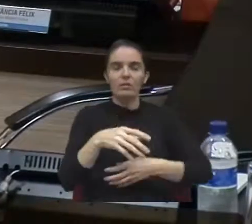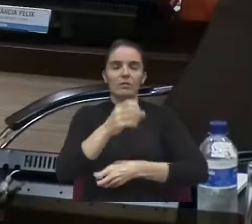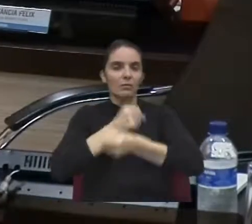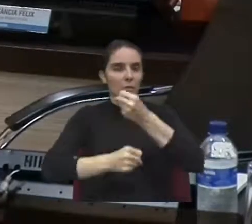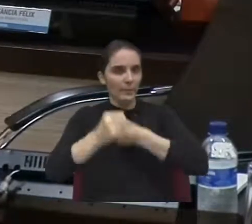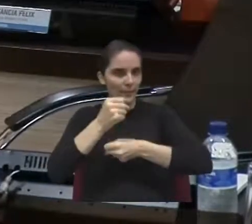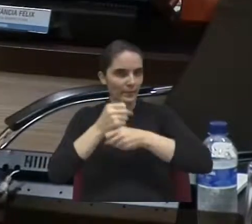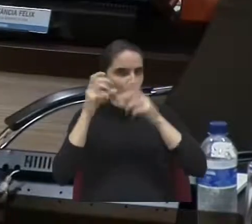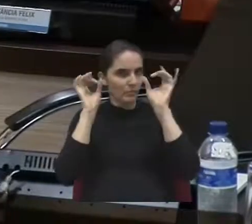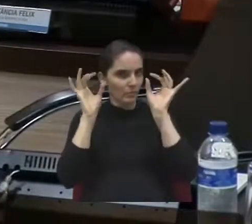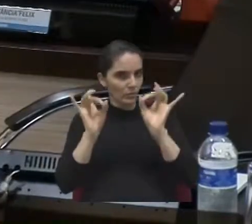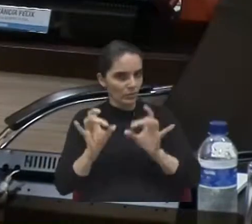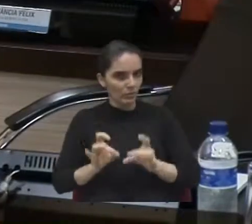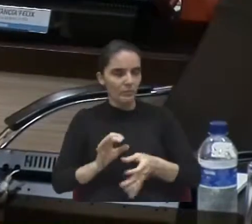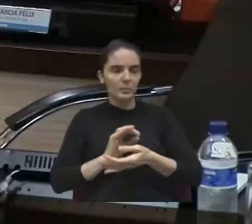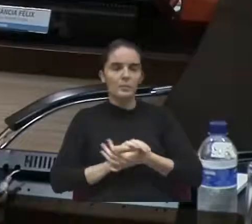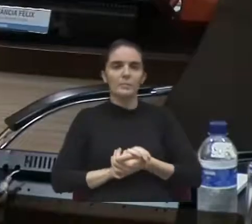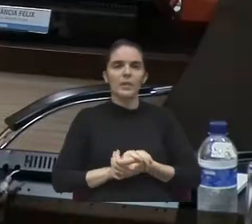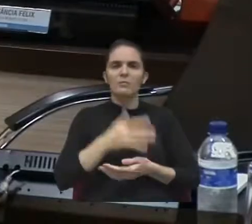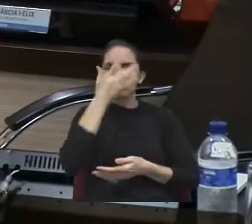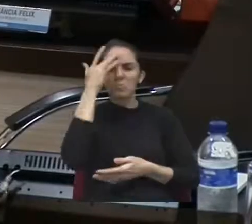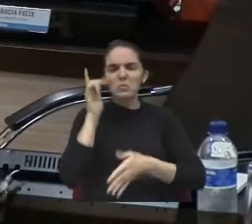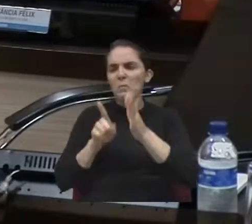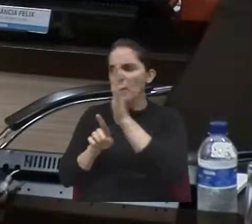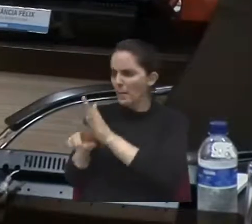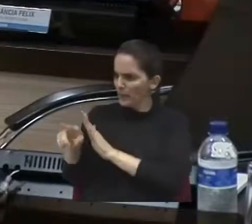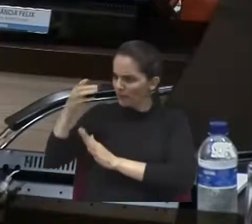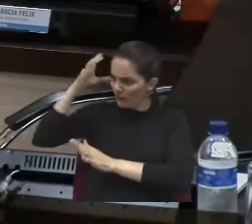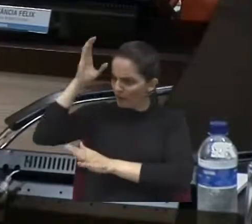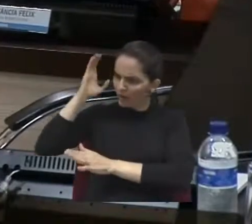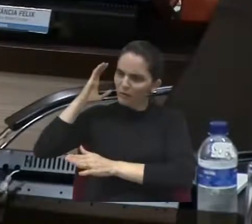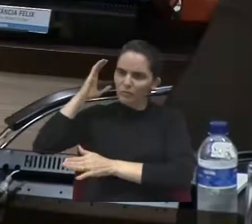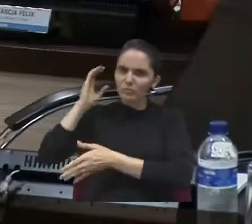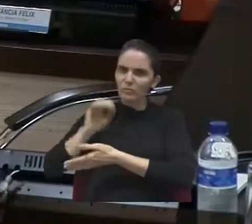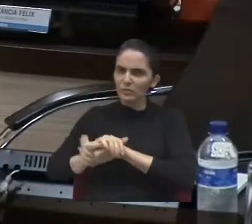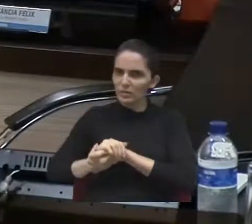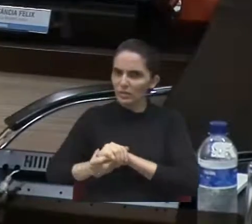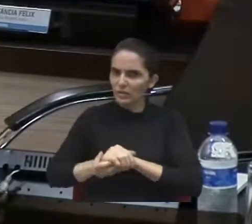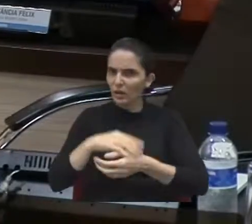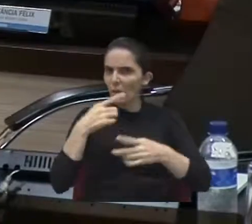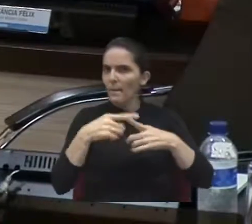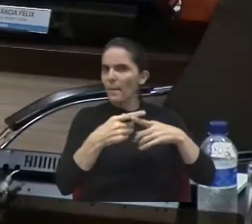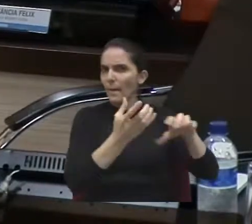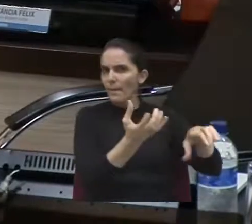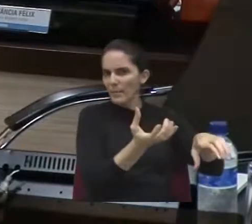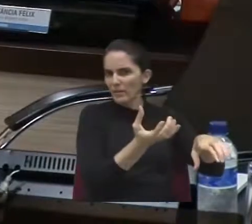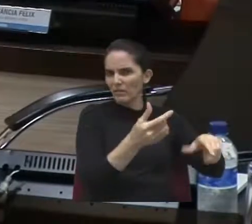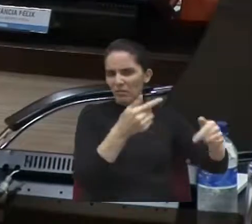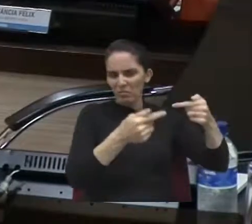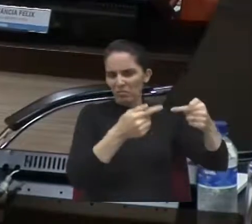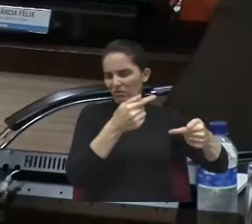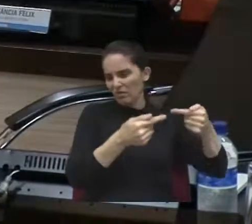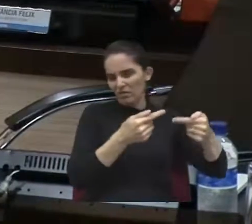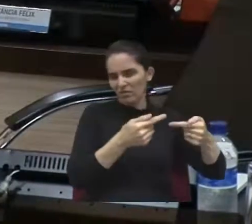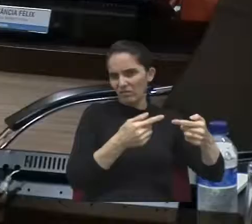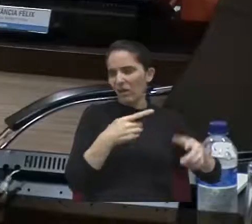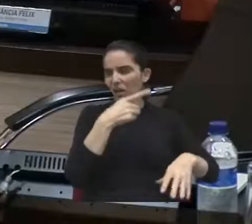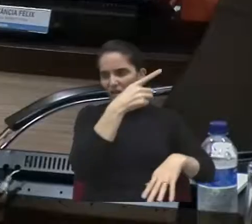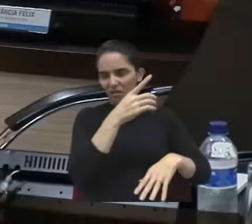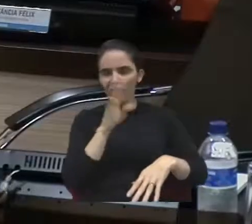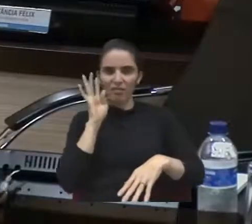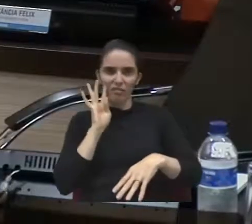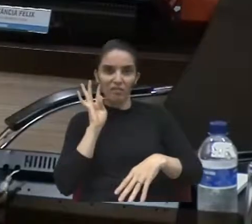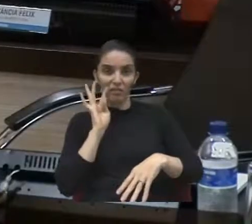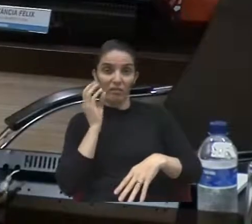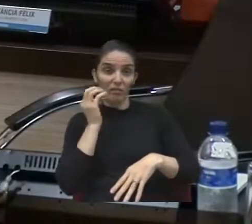muitas pessoas perguntavam, por linkar Brasília com política, é legal essas oportunidades de